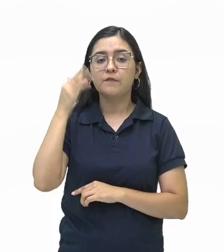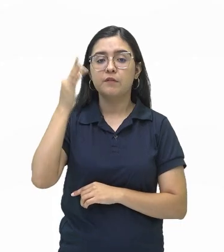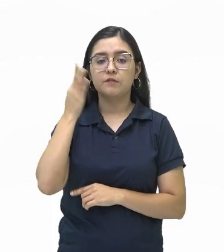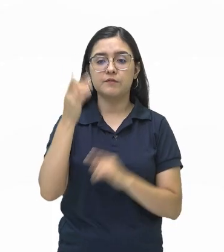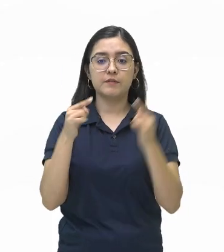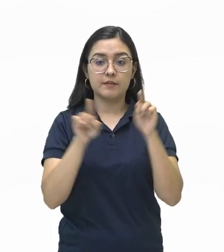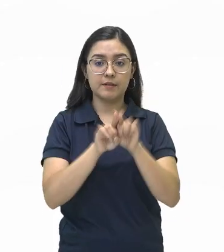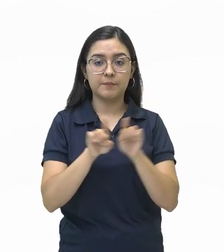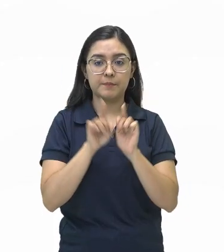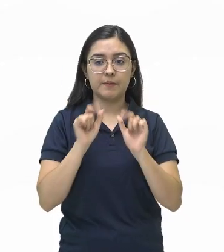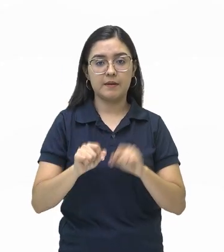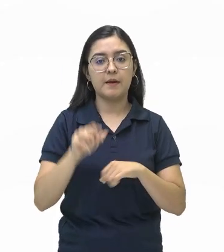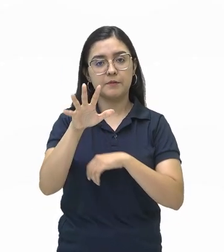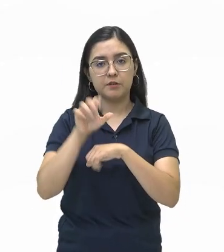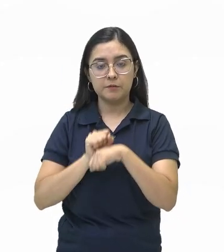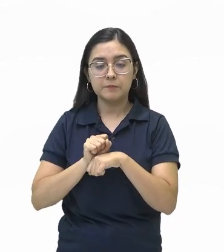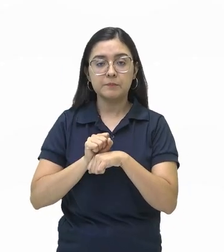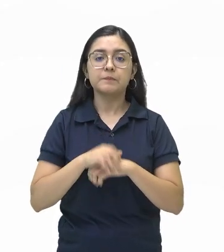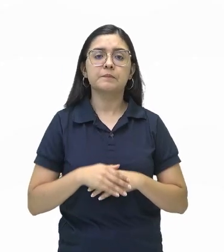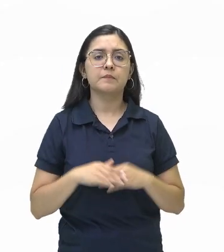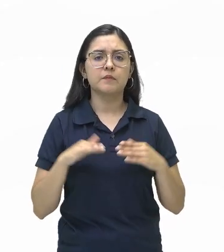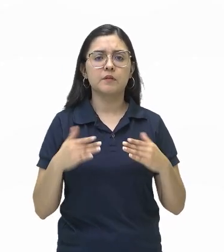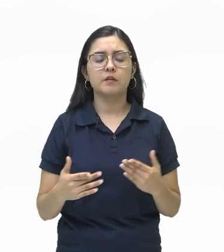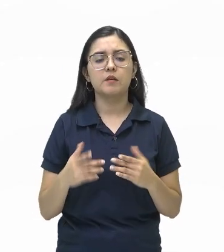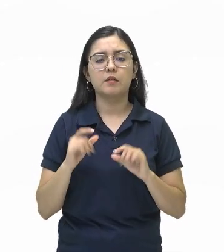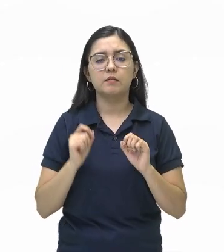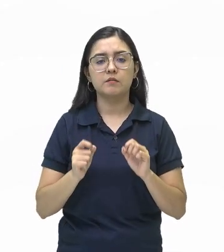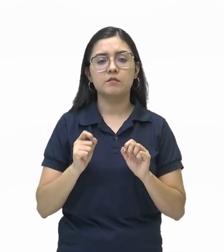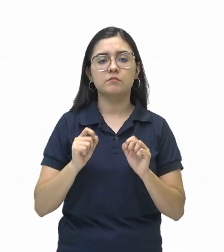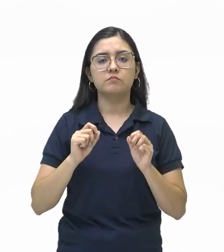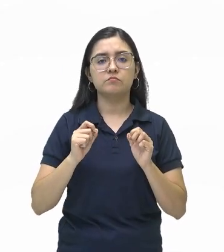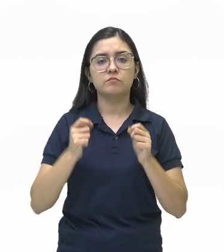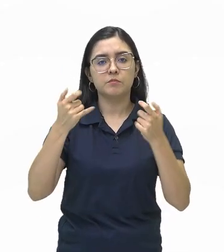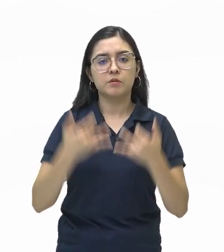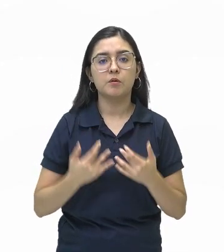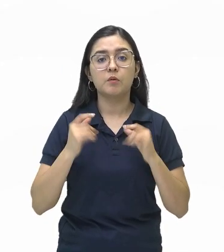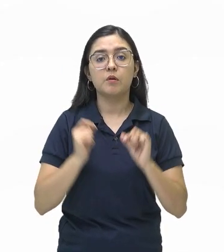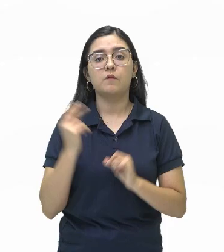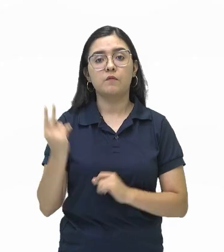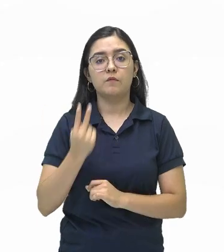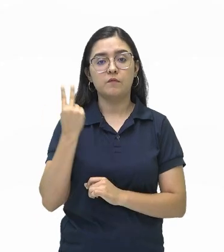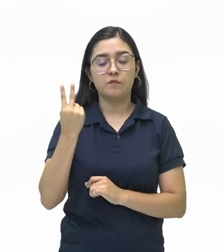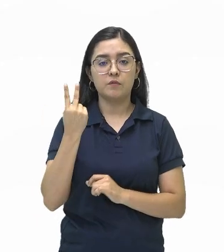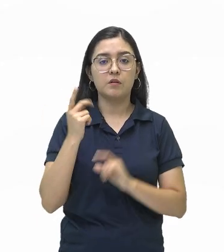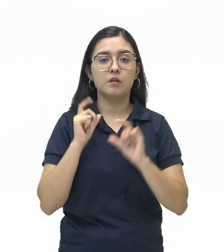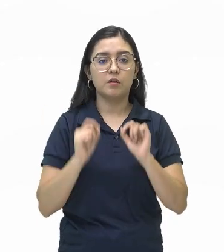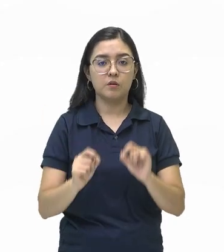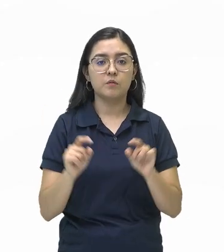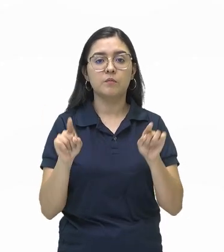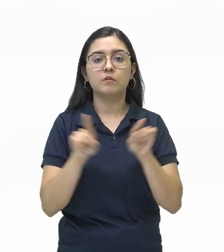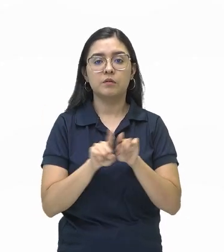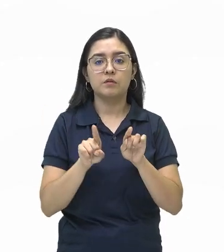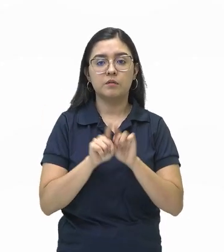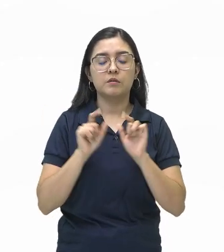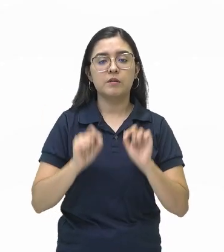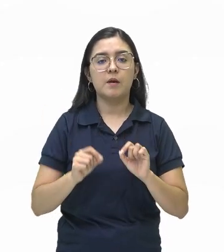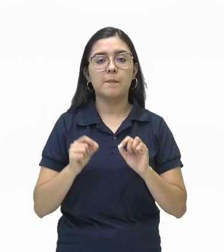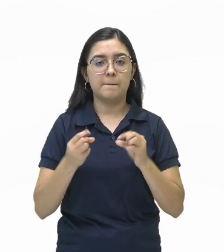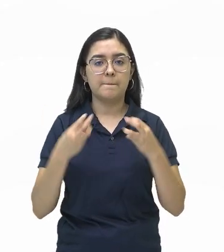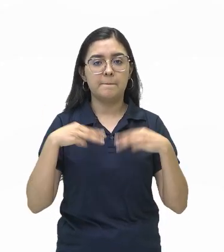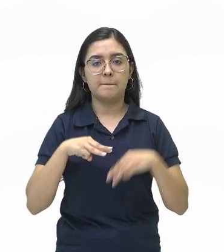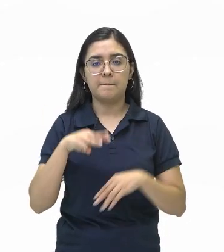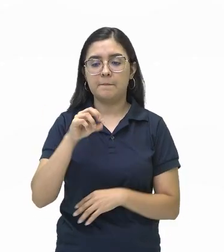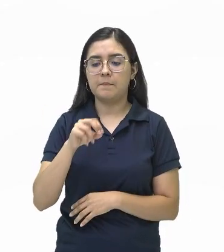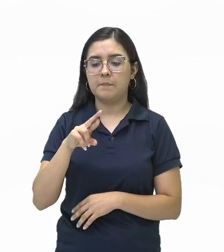e abstrato, que determina o quê? O valor inerente da moralidade,